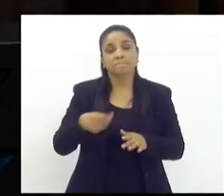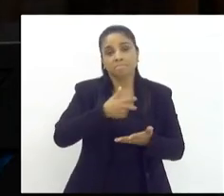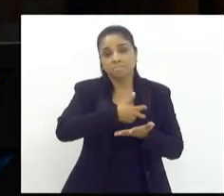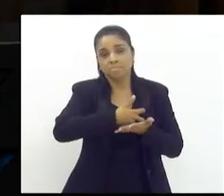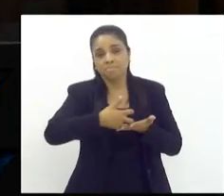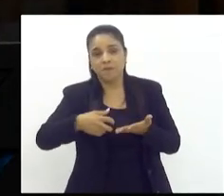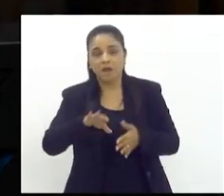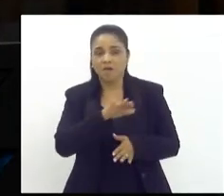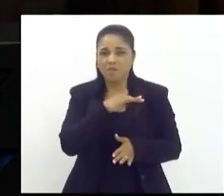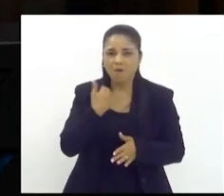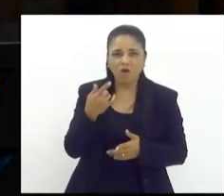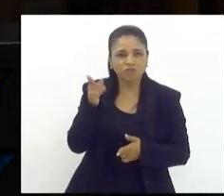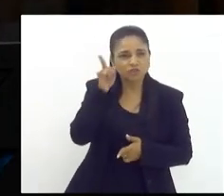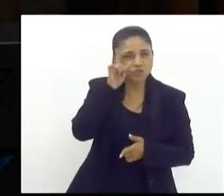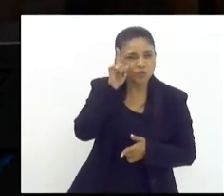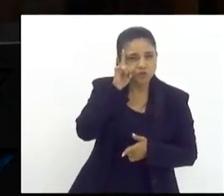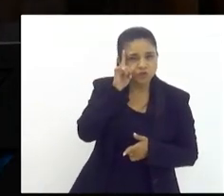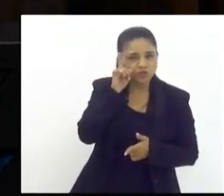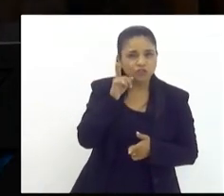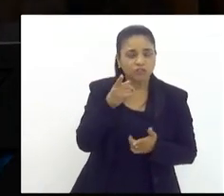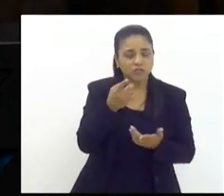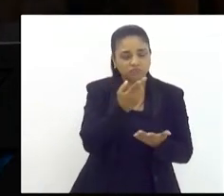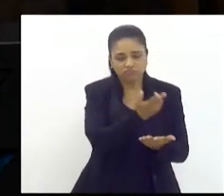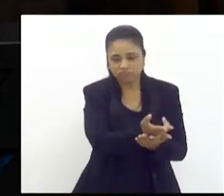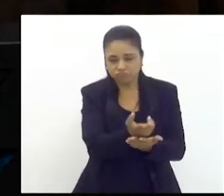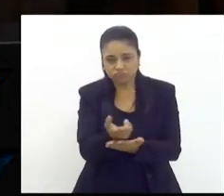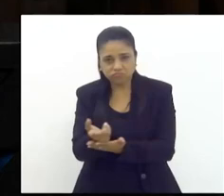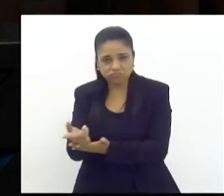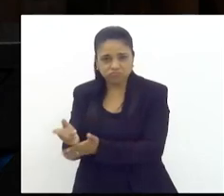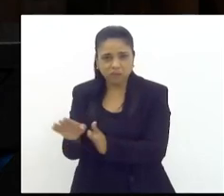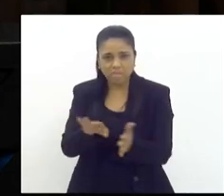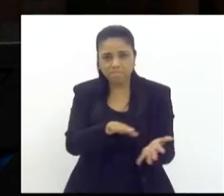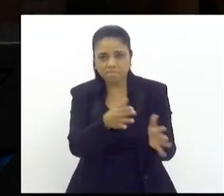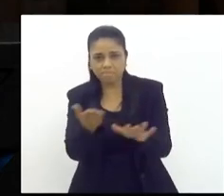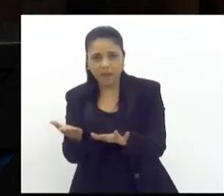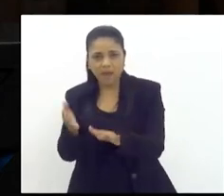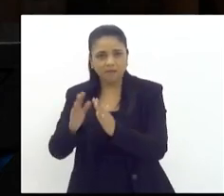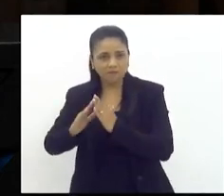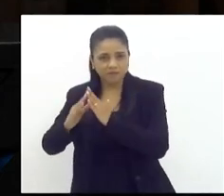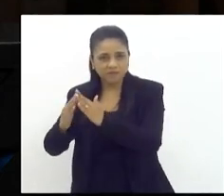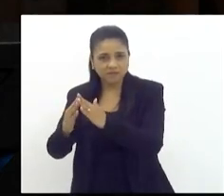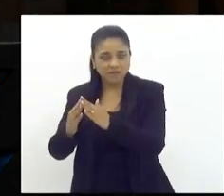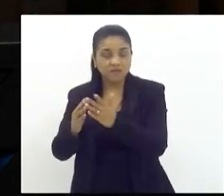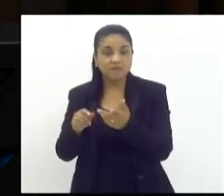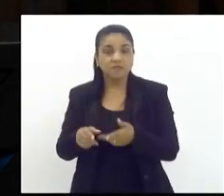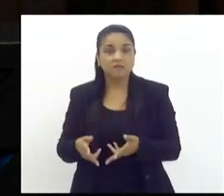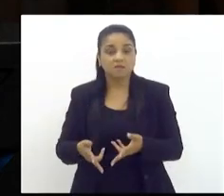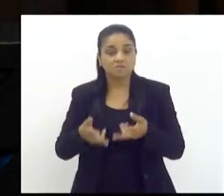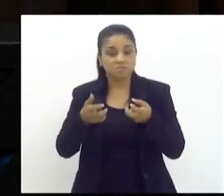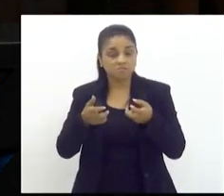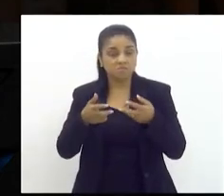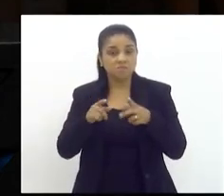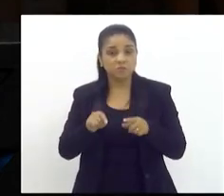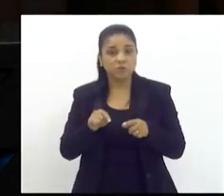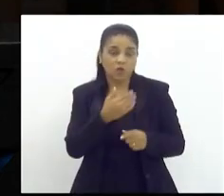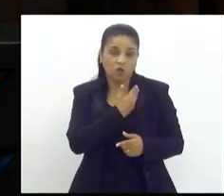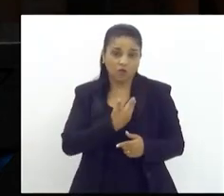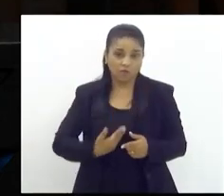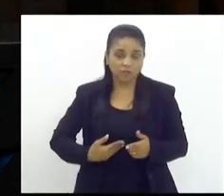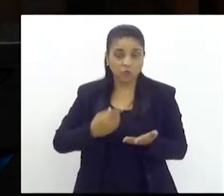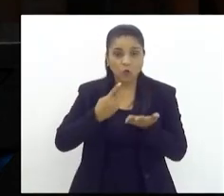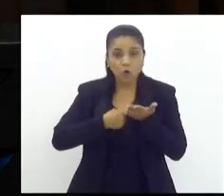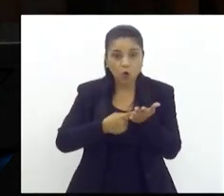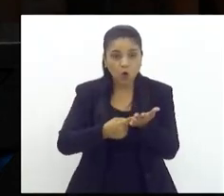todos os dias no chão da favela da Periferia e a gente ao invés de ver o governador se